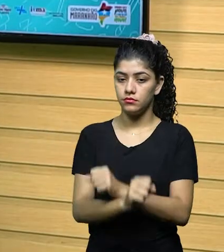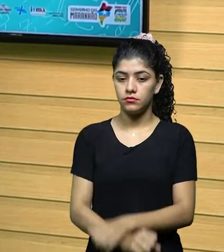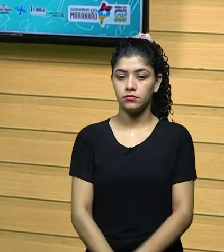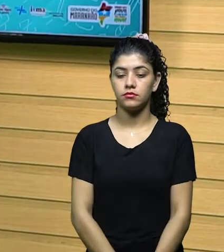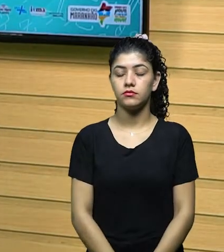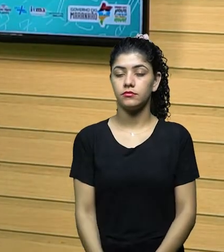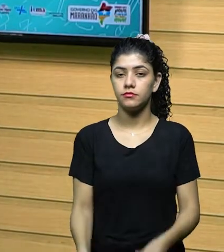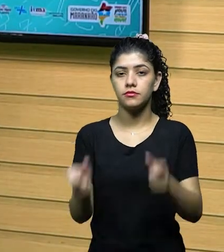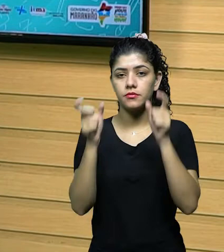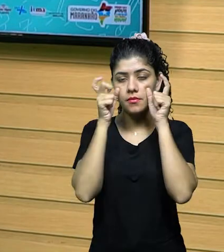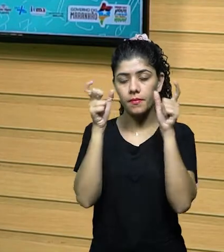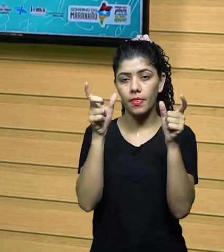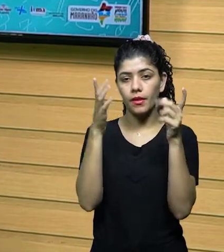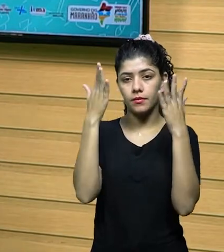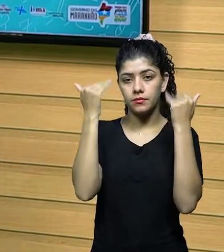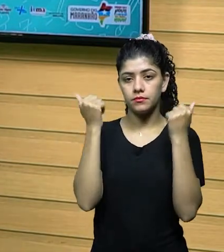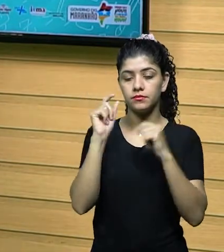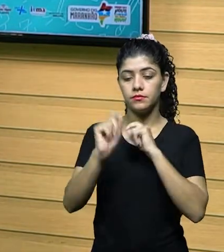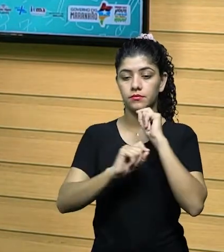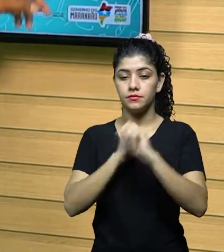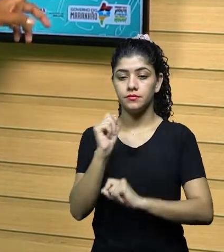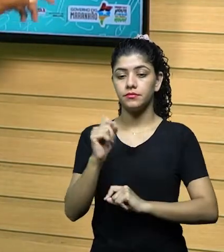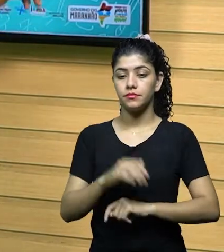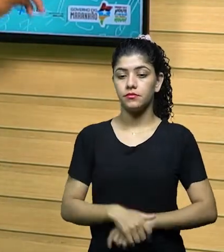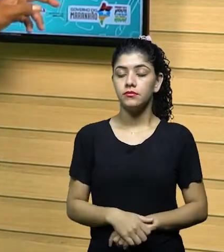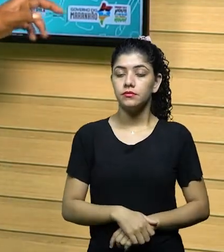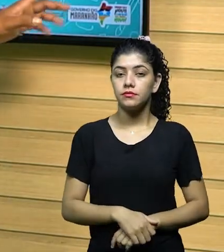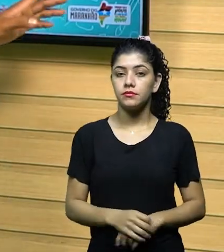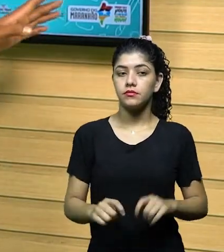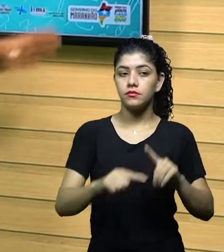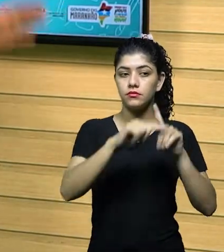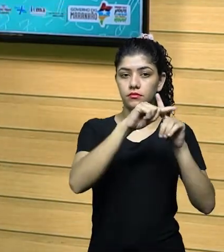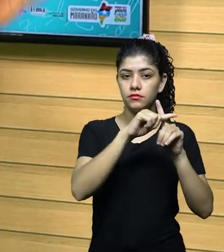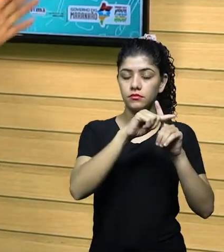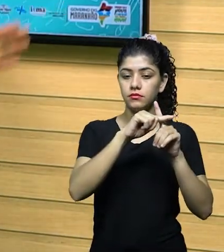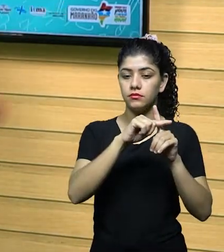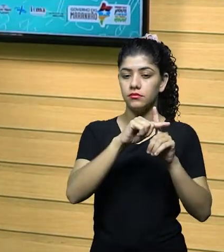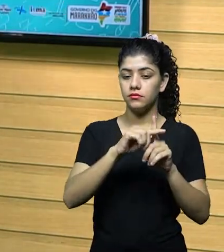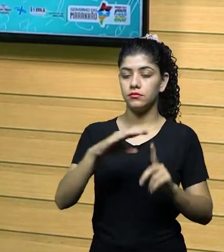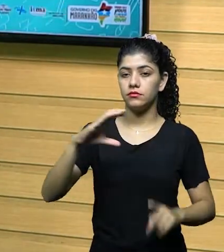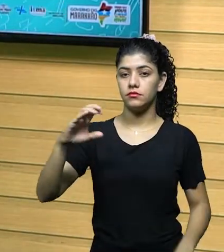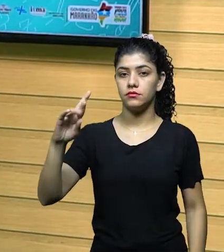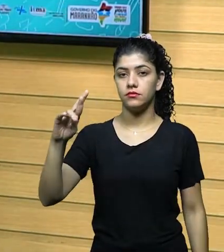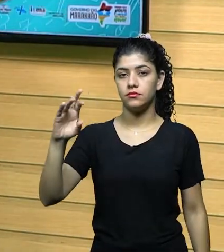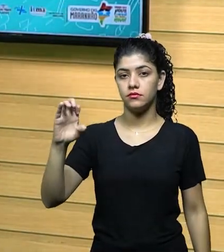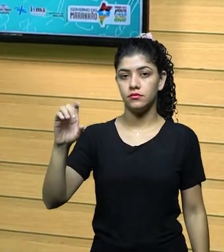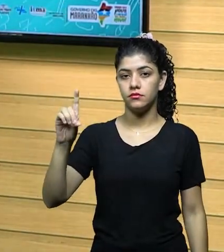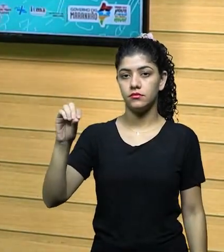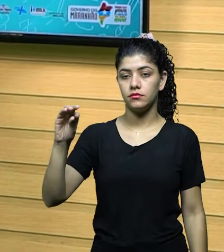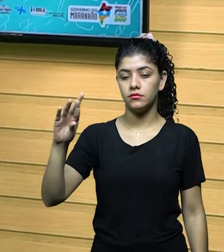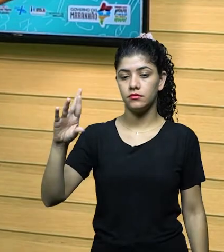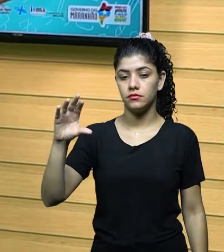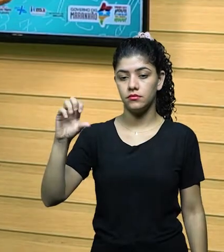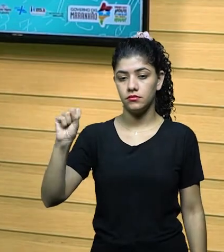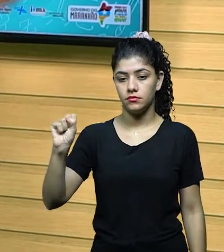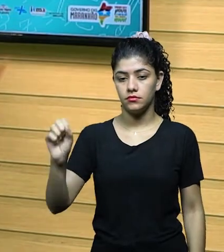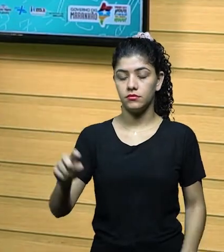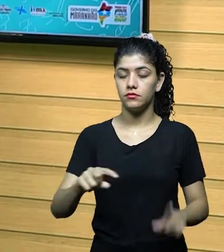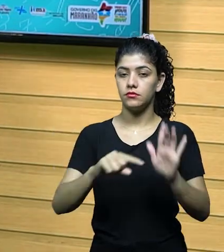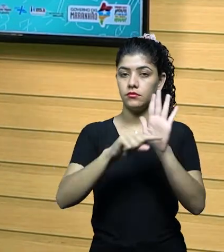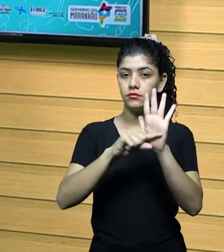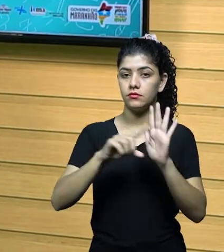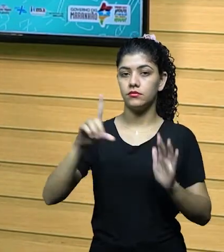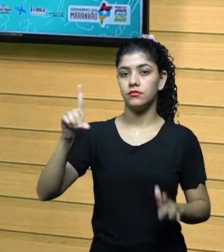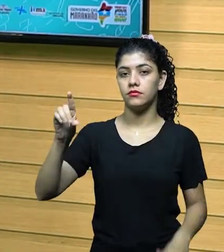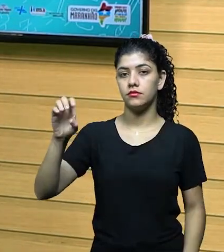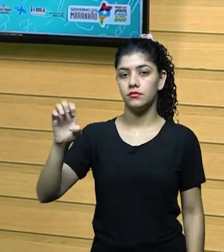Então é interessante saber que valores positivos no extrato bancário são credores e valores negativos, ou seja,